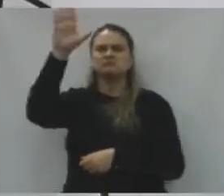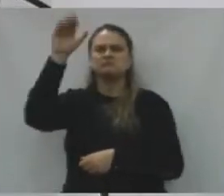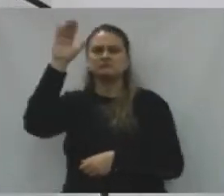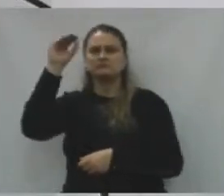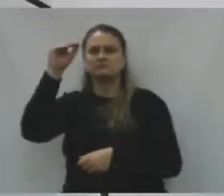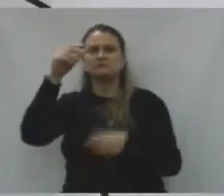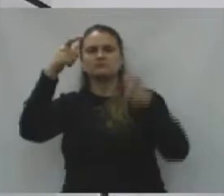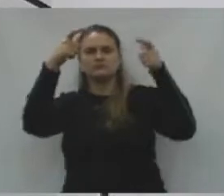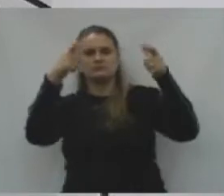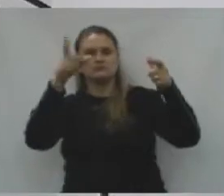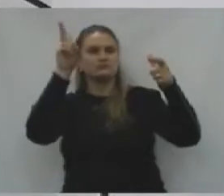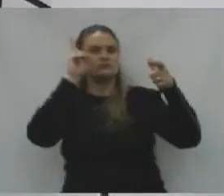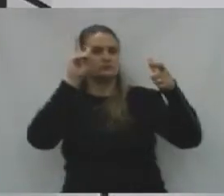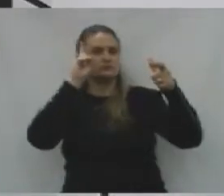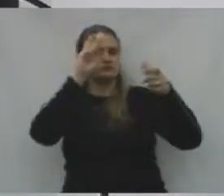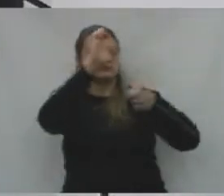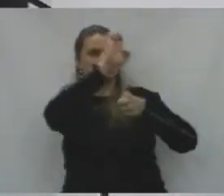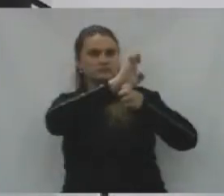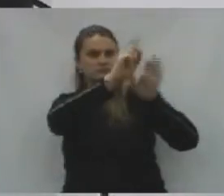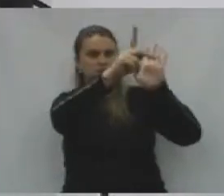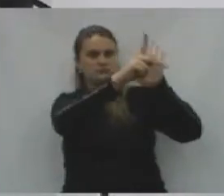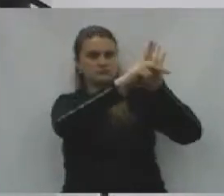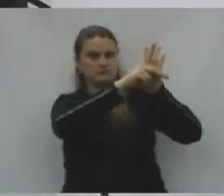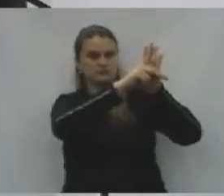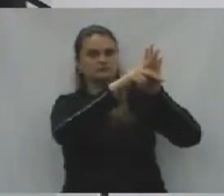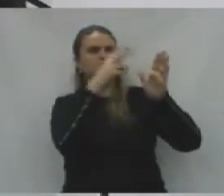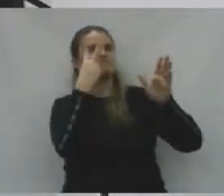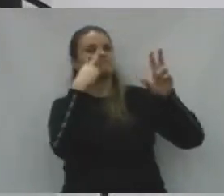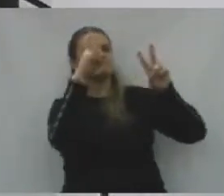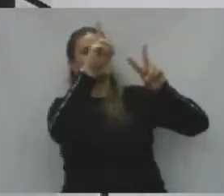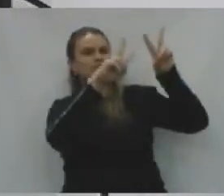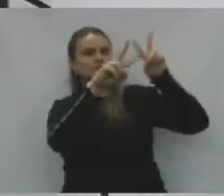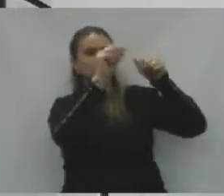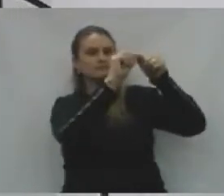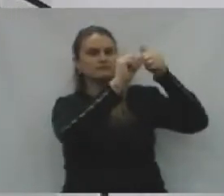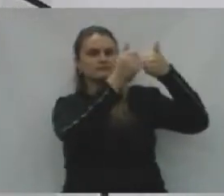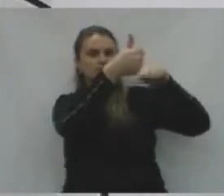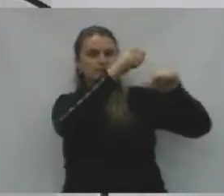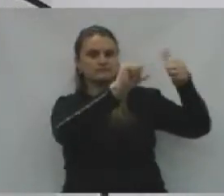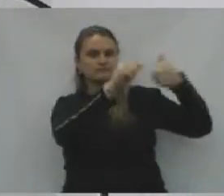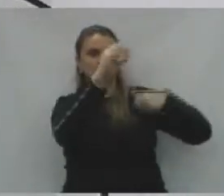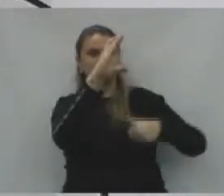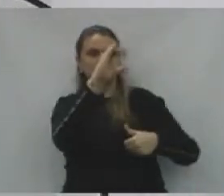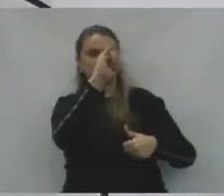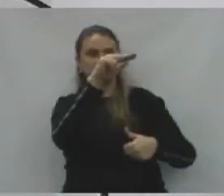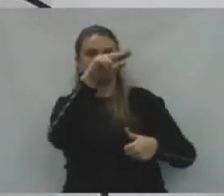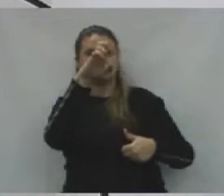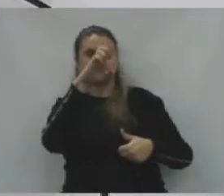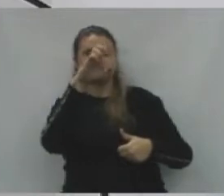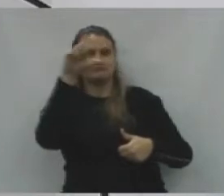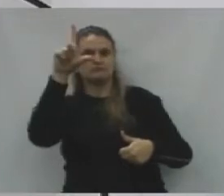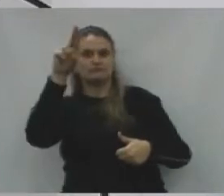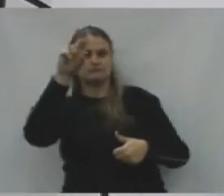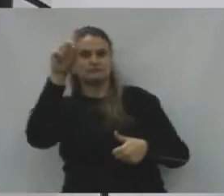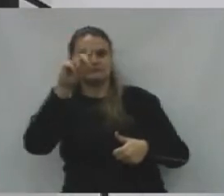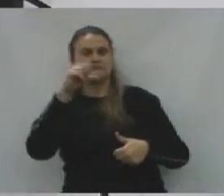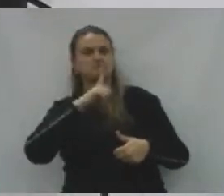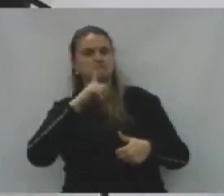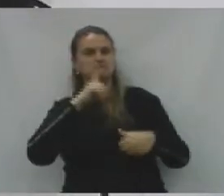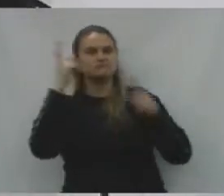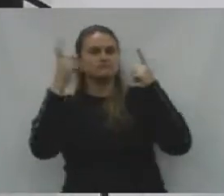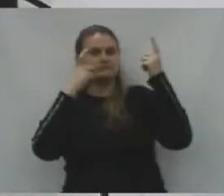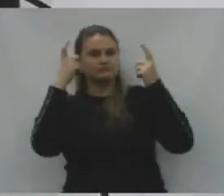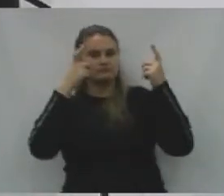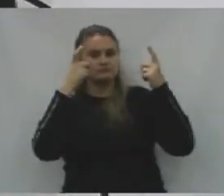Patrimônio Histórico do Estado para verificar as condições em que estávamos recebendo o Cineluz, toda uma preocupação com a